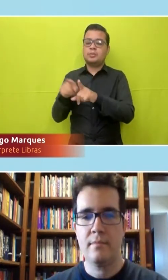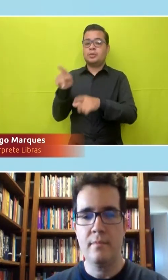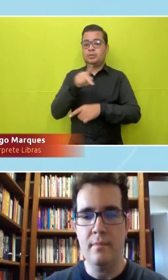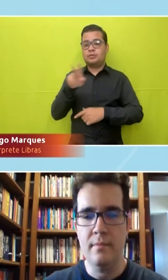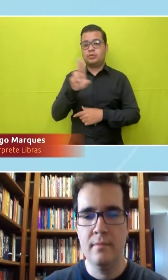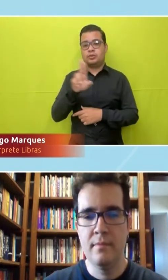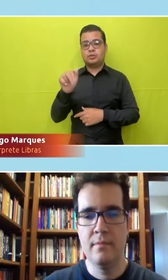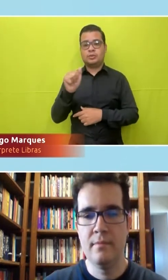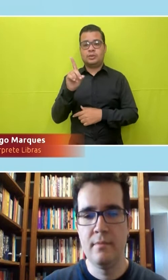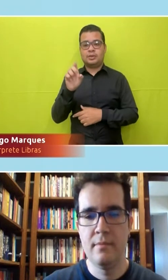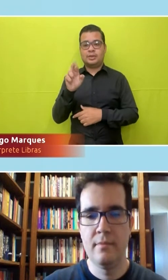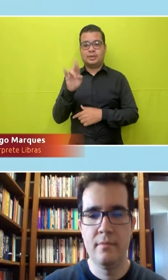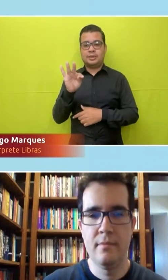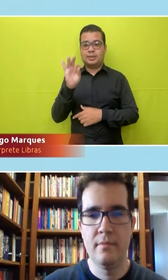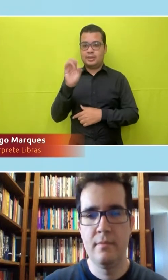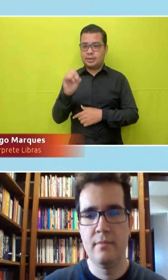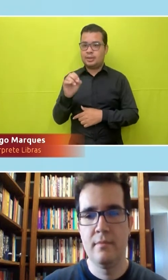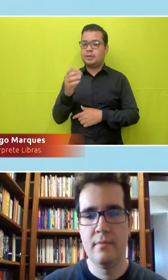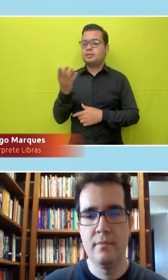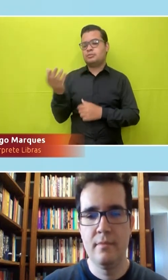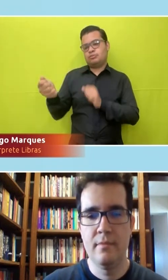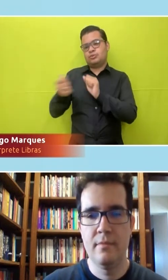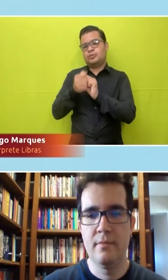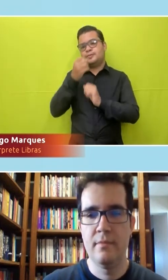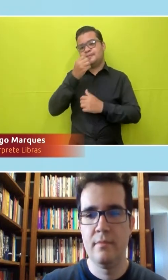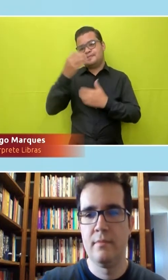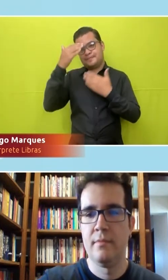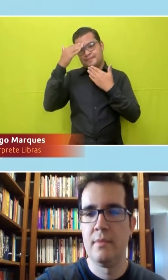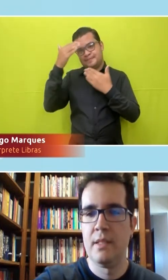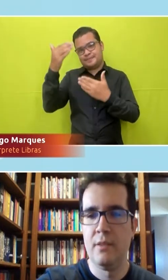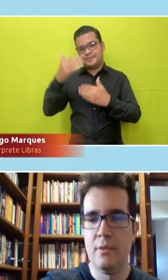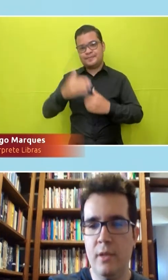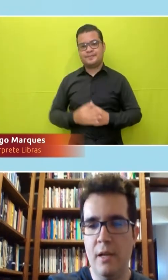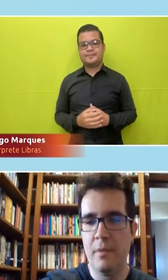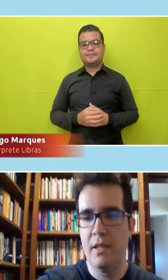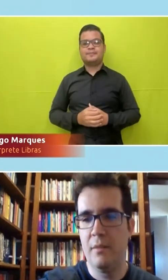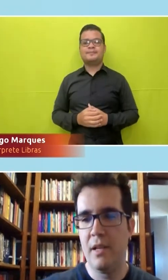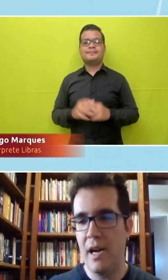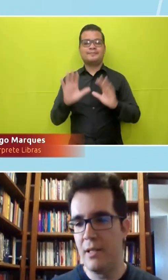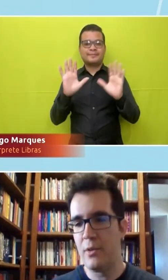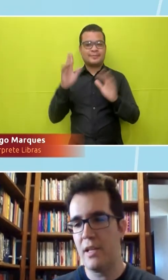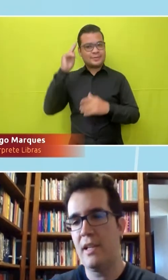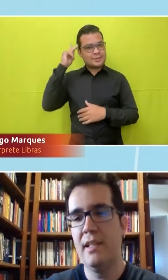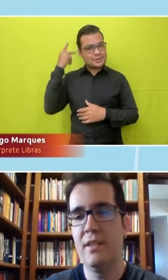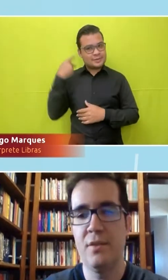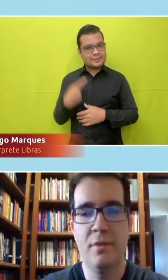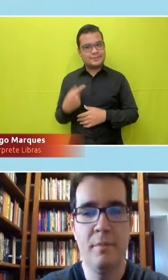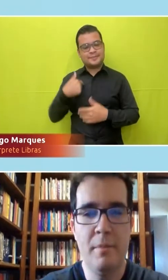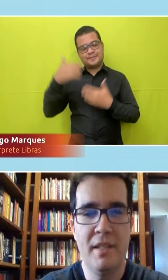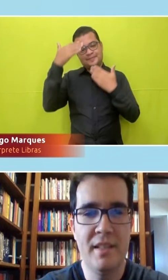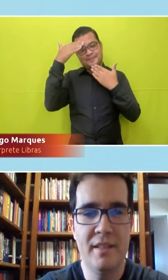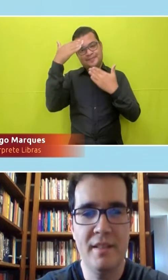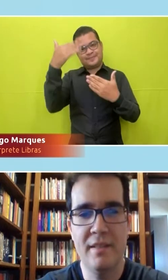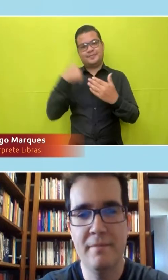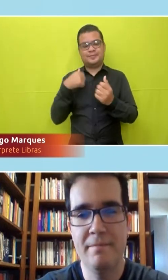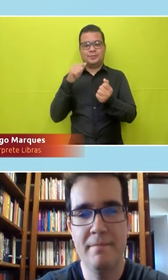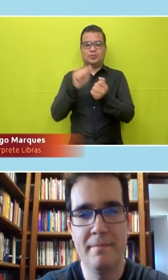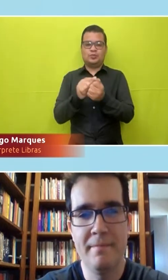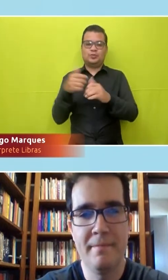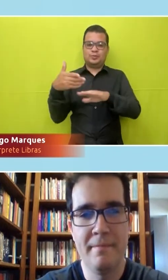sua presença, Adérito. Muito bom ter você aqui no Conexões de novo. Oi, Camila, obrigado. Eu que agradeço pela